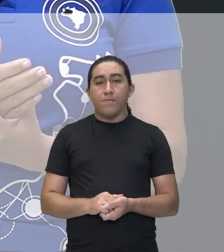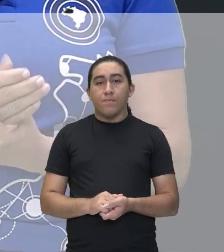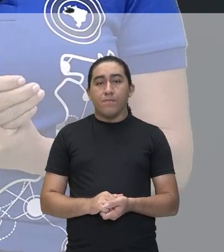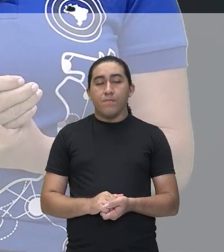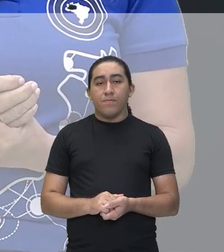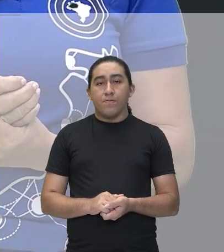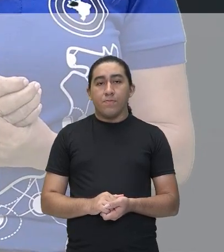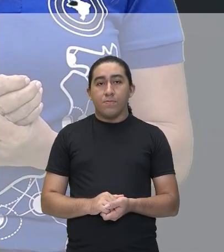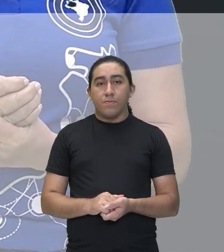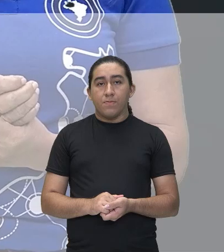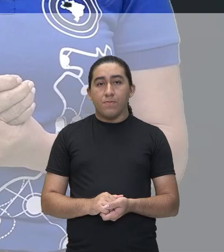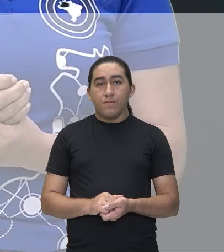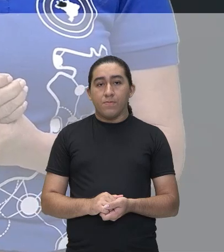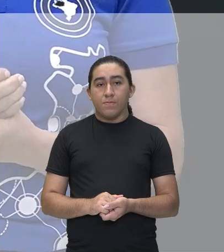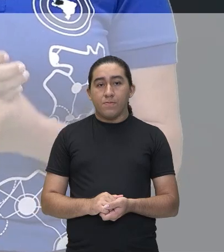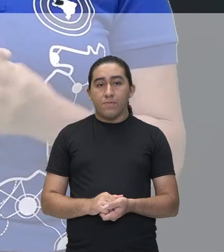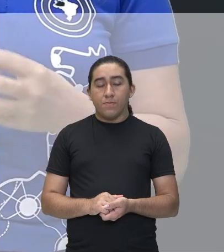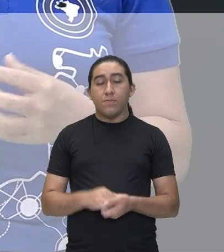prática.